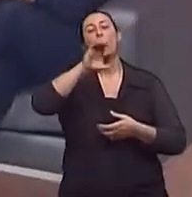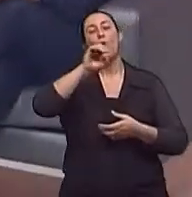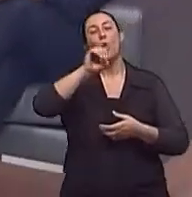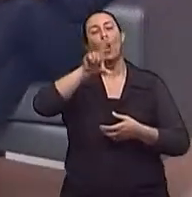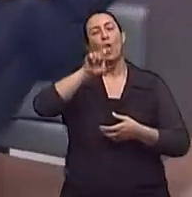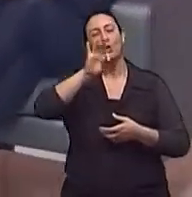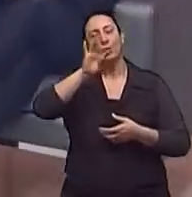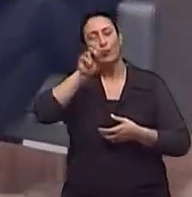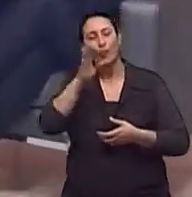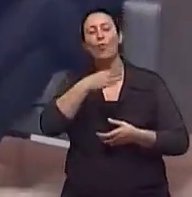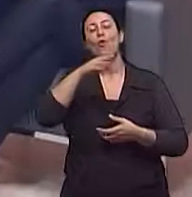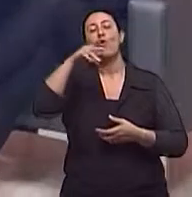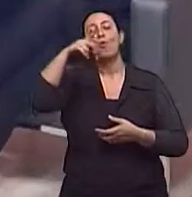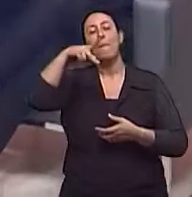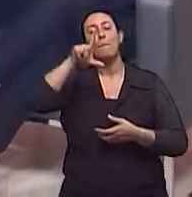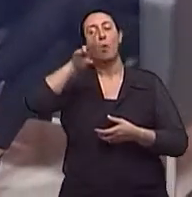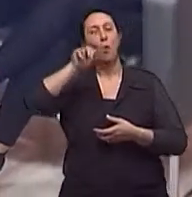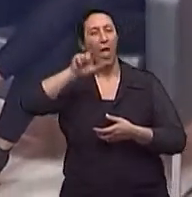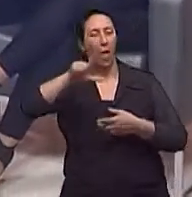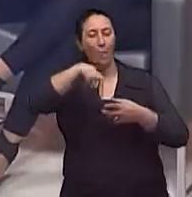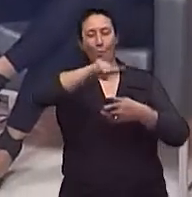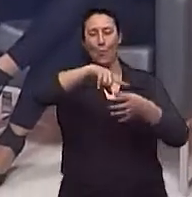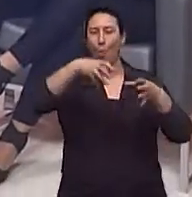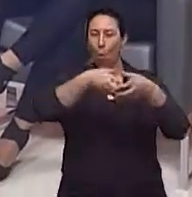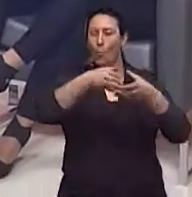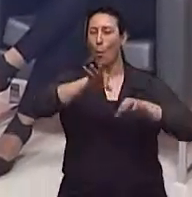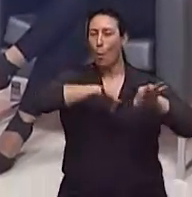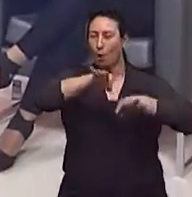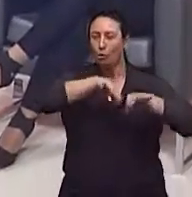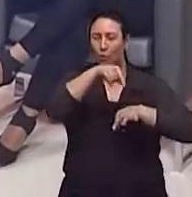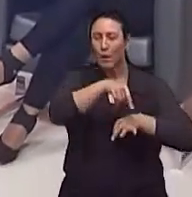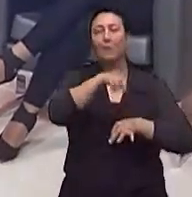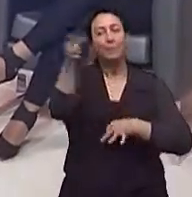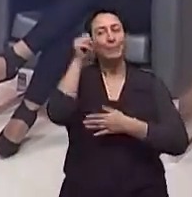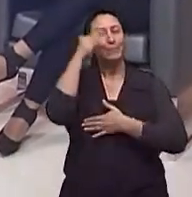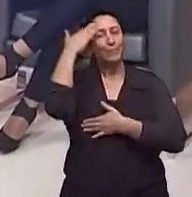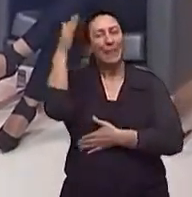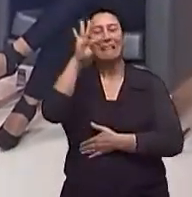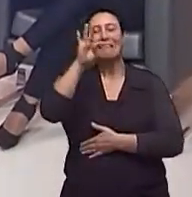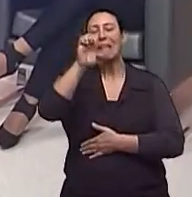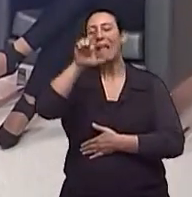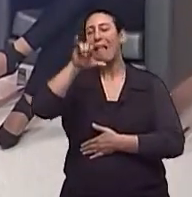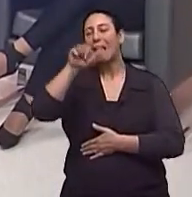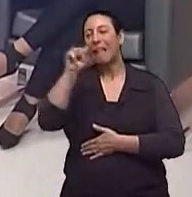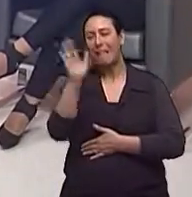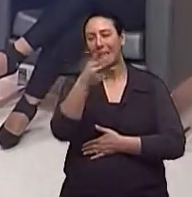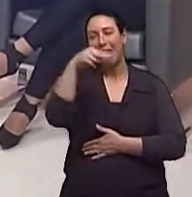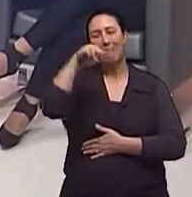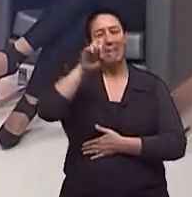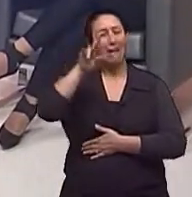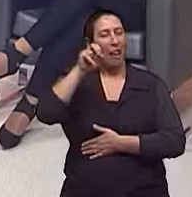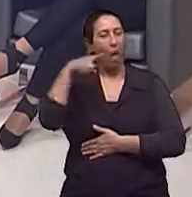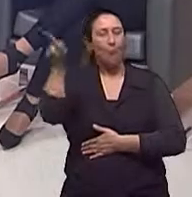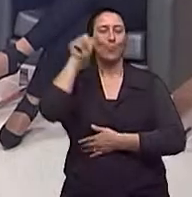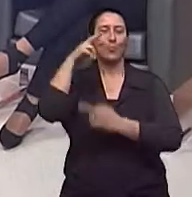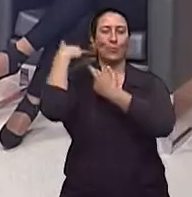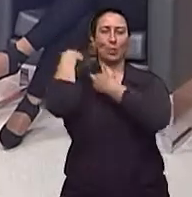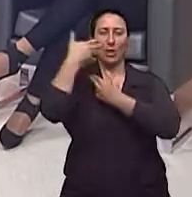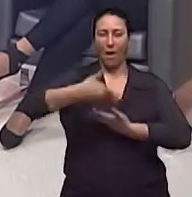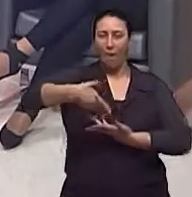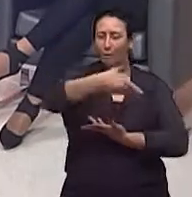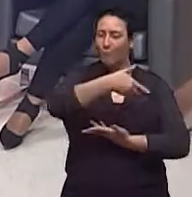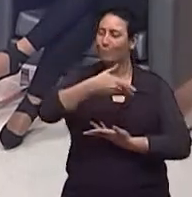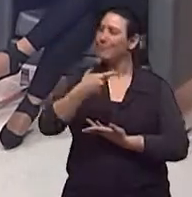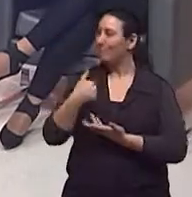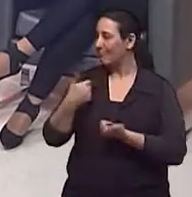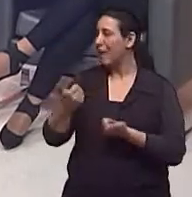a terra Negrão né De vez em quando ela também é residente vai aparecer por aqui para gente tratar dessas questões mas como sempre eu